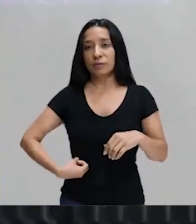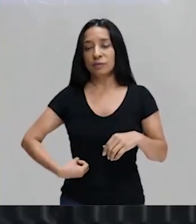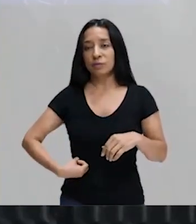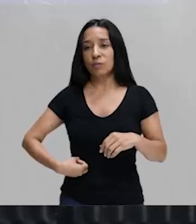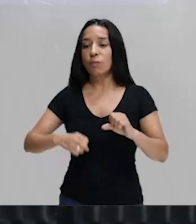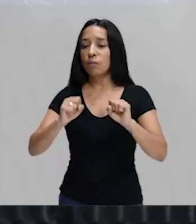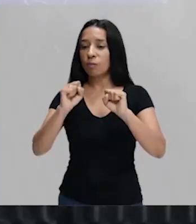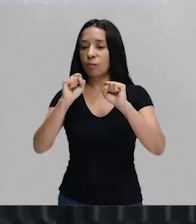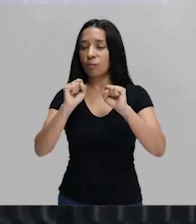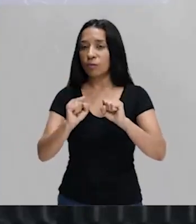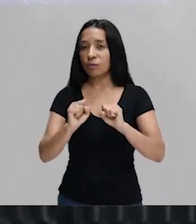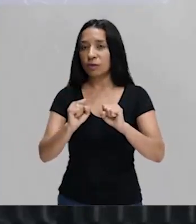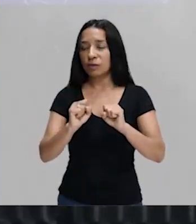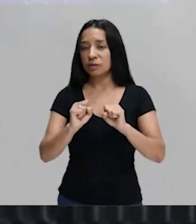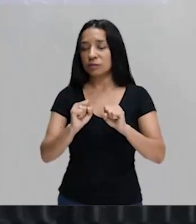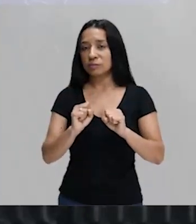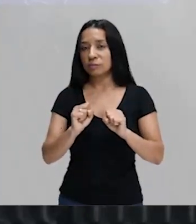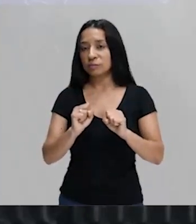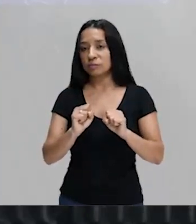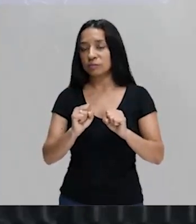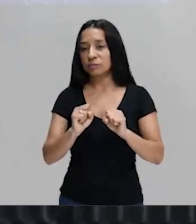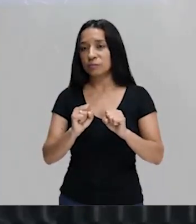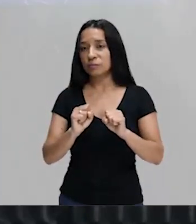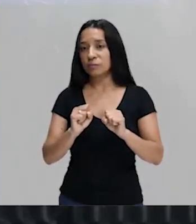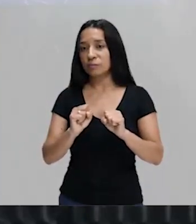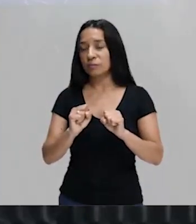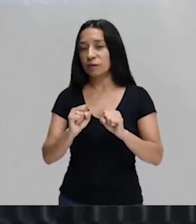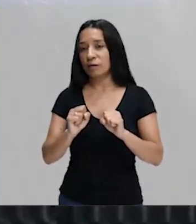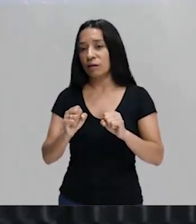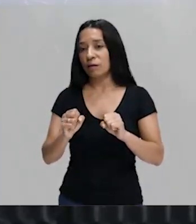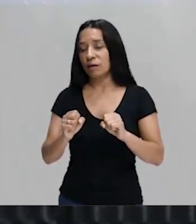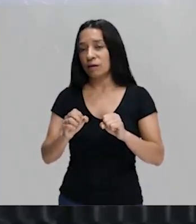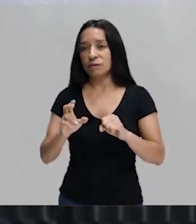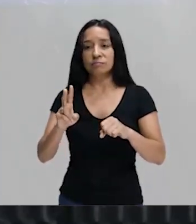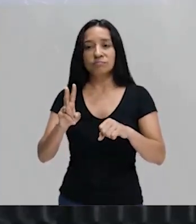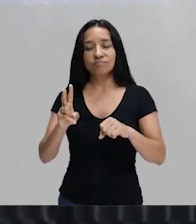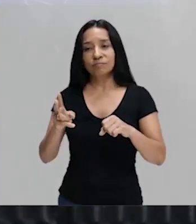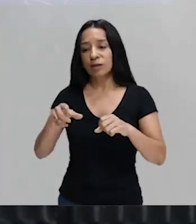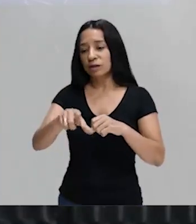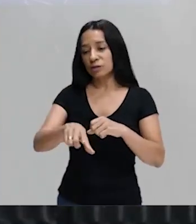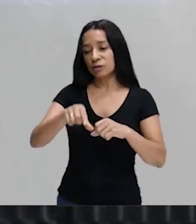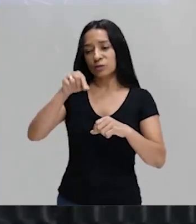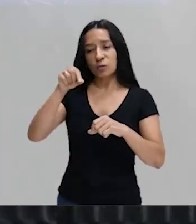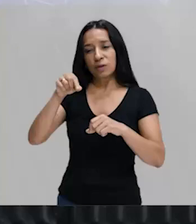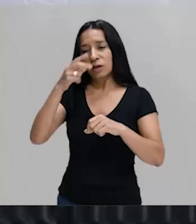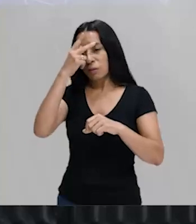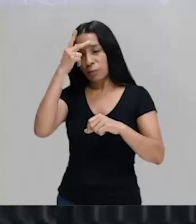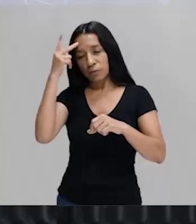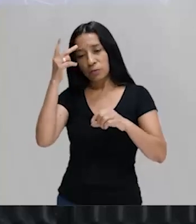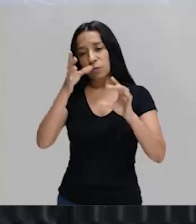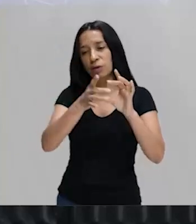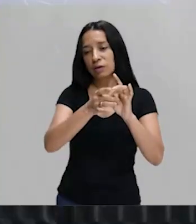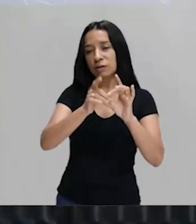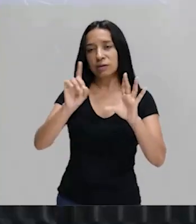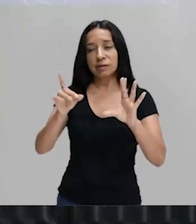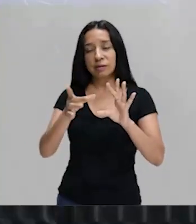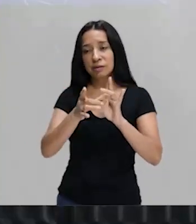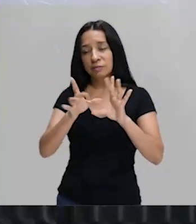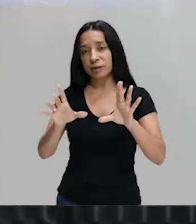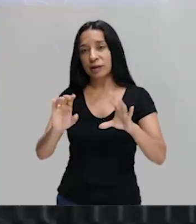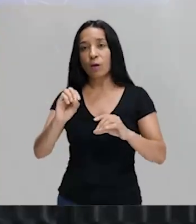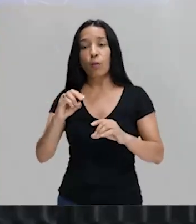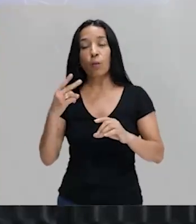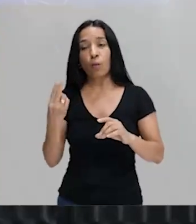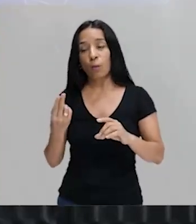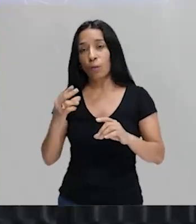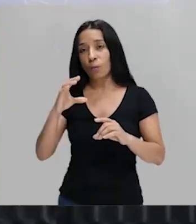ele pudesse, inclusive, colocar ali ou um liberal ou um conservador, que ele chegou a fazer isso,